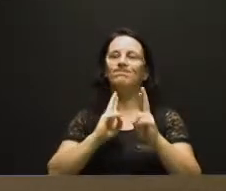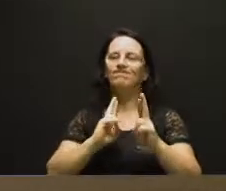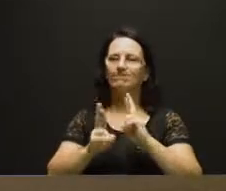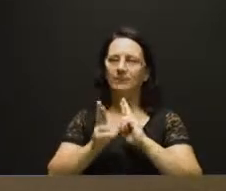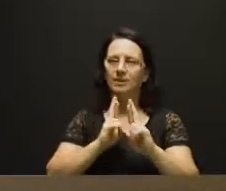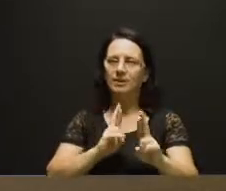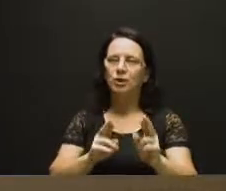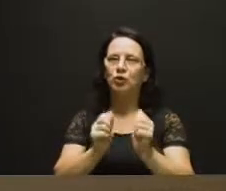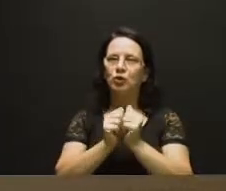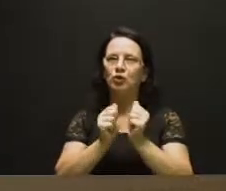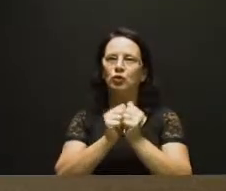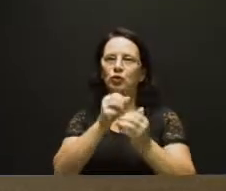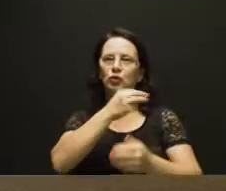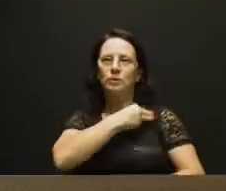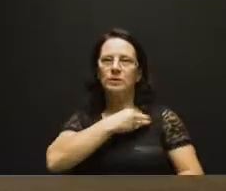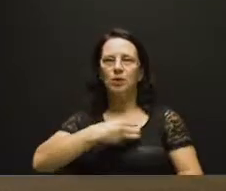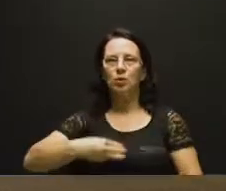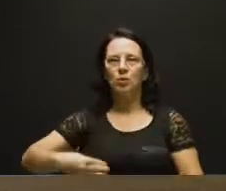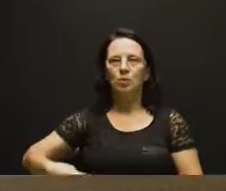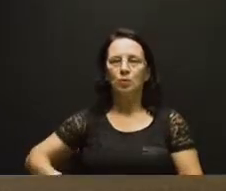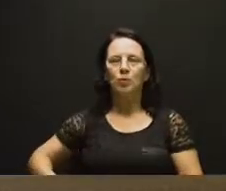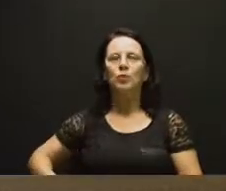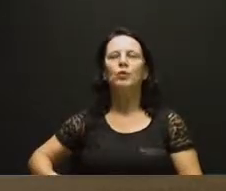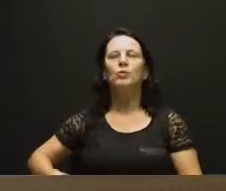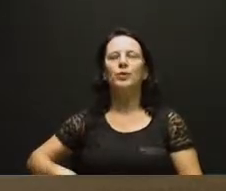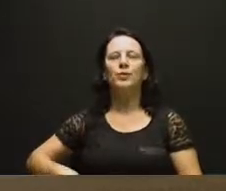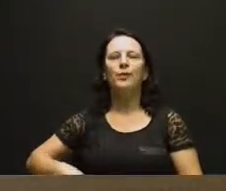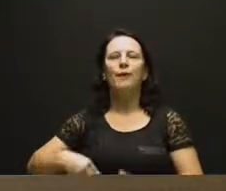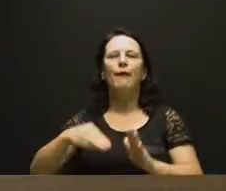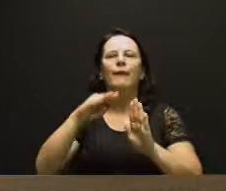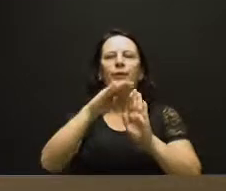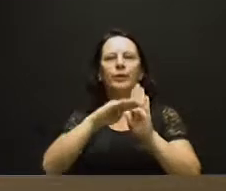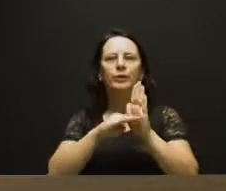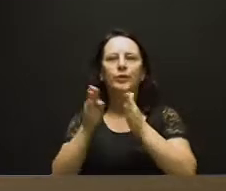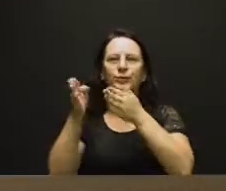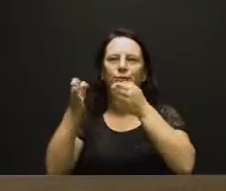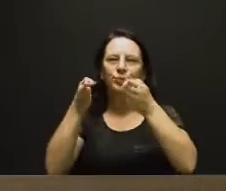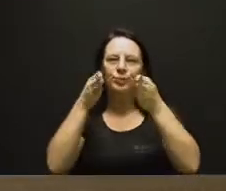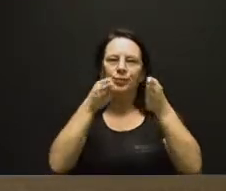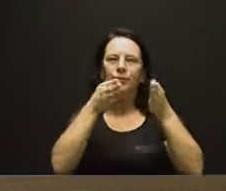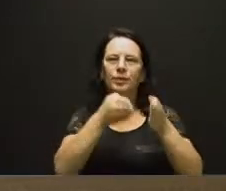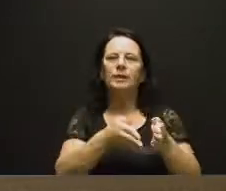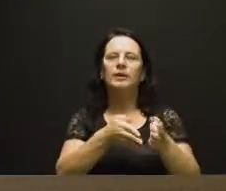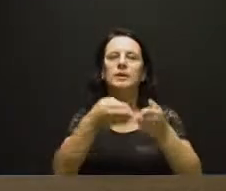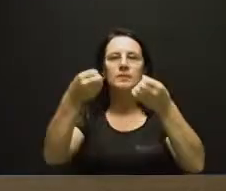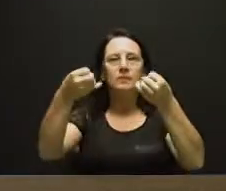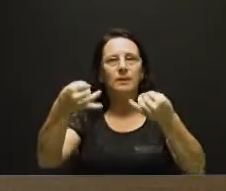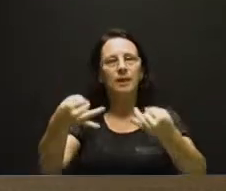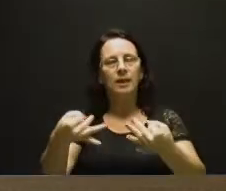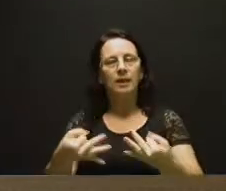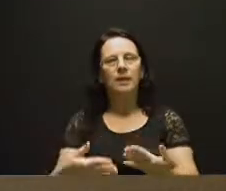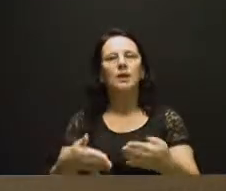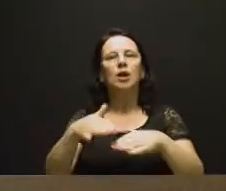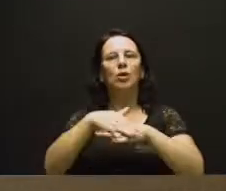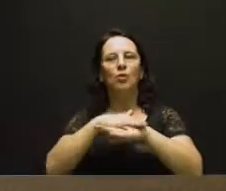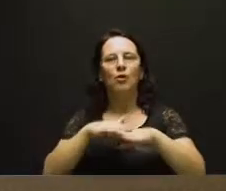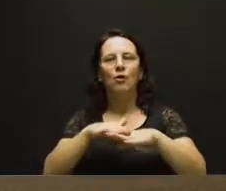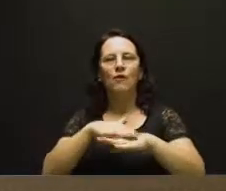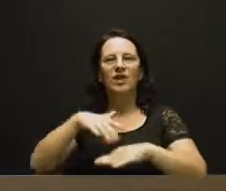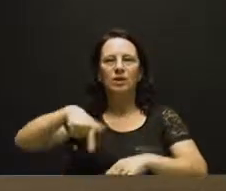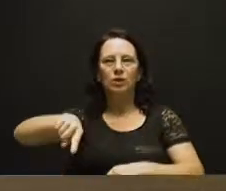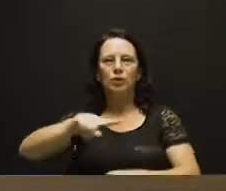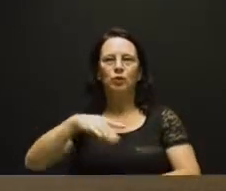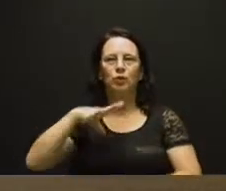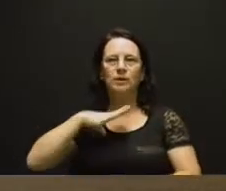parceria com o ministério público a gente orienta a gente enfim eu acho que todas as pessoas todas as cidades deveriam